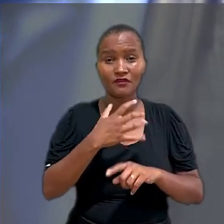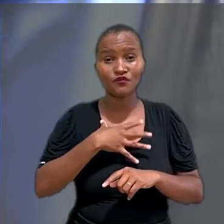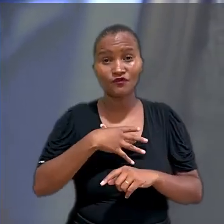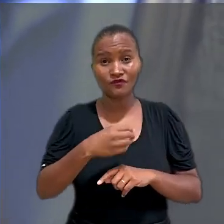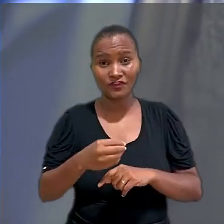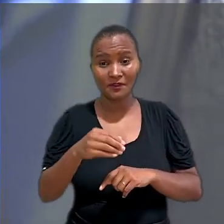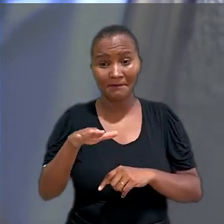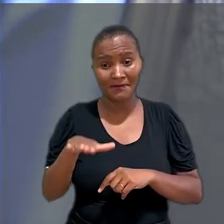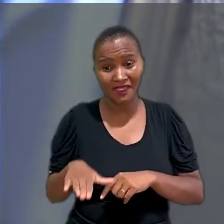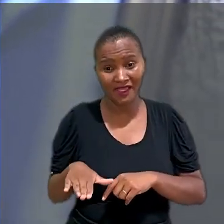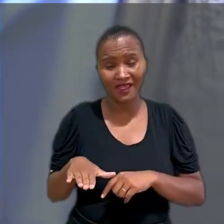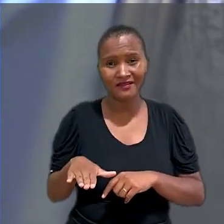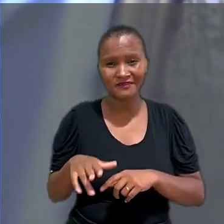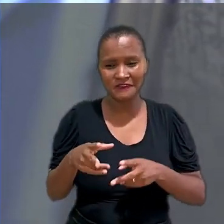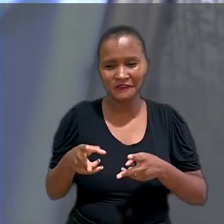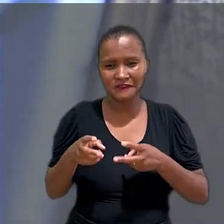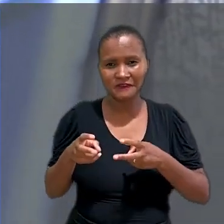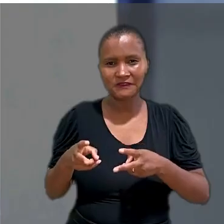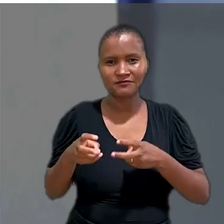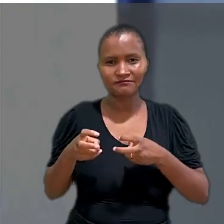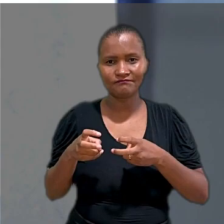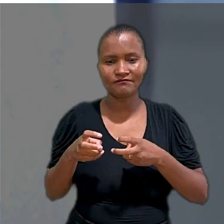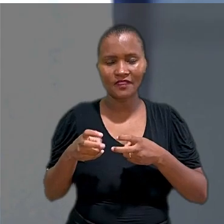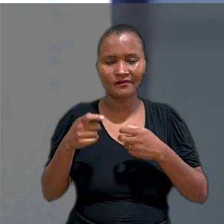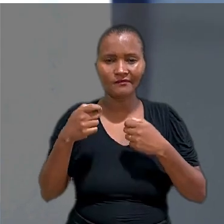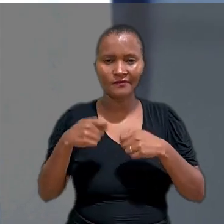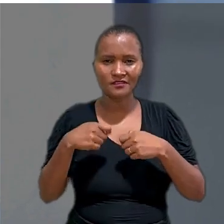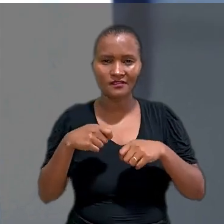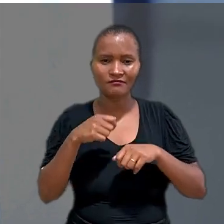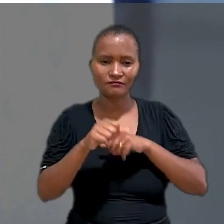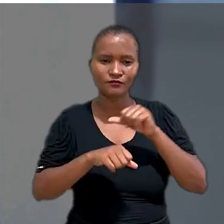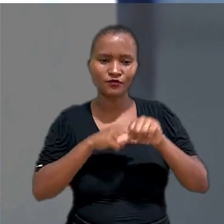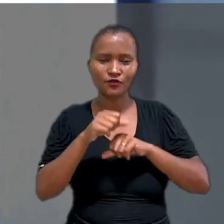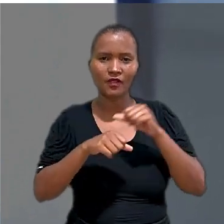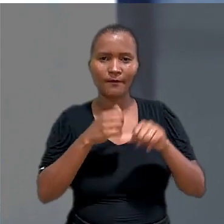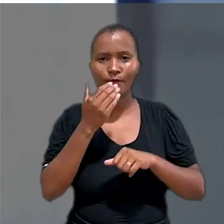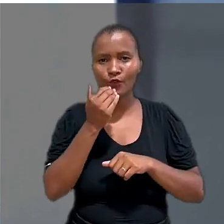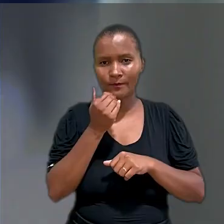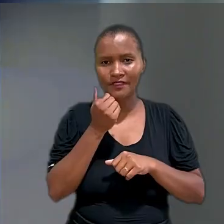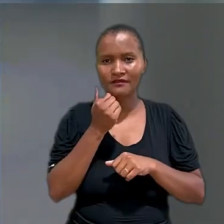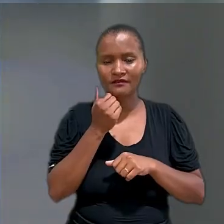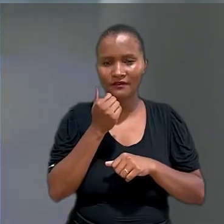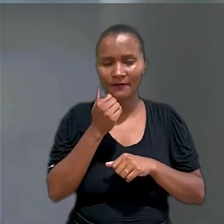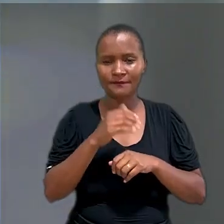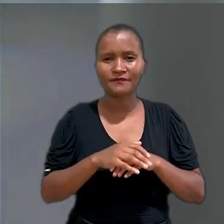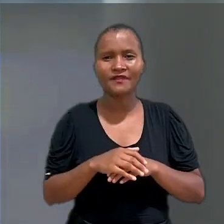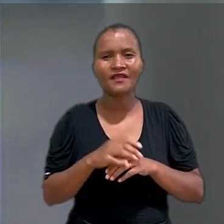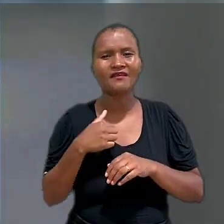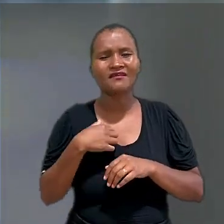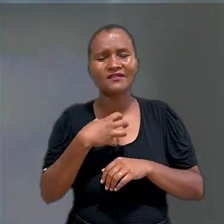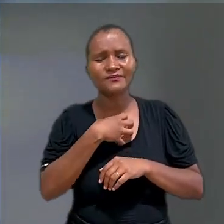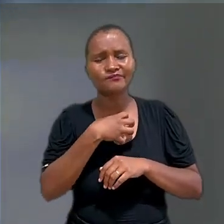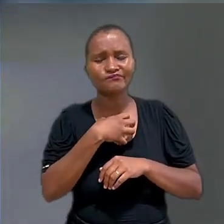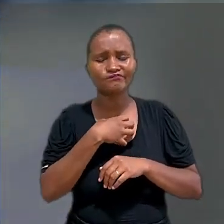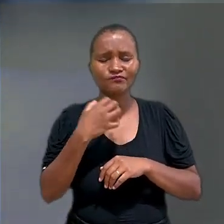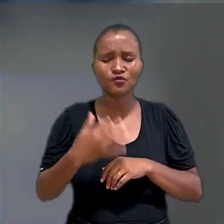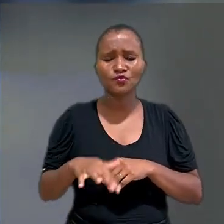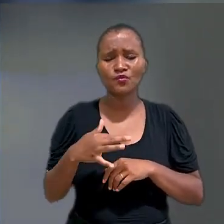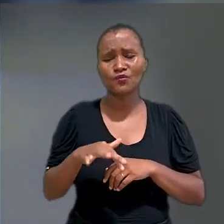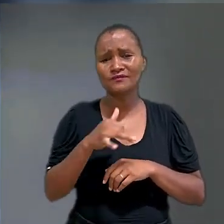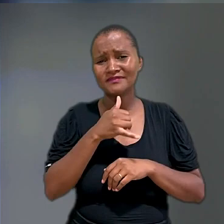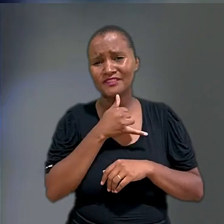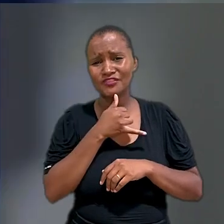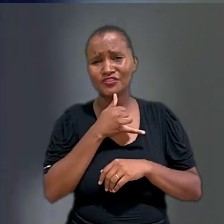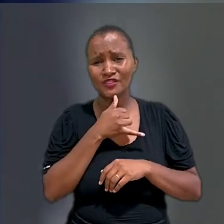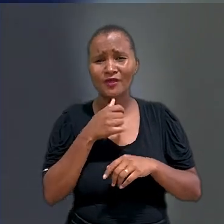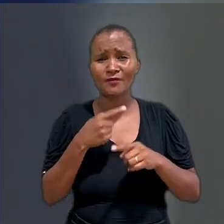filhos, ainda pequenos, eram explorados em troca de um prato a mais de comida. E eu sentia essa dor, porque